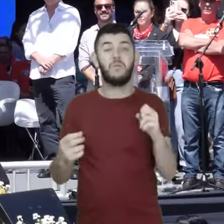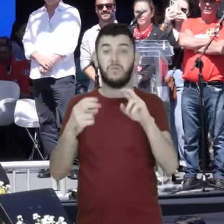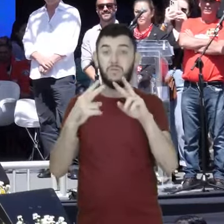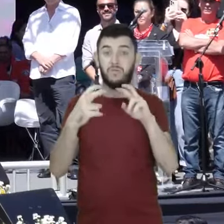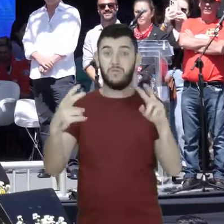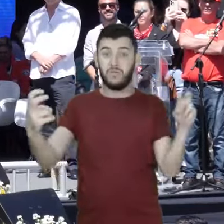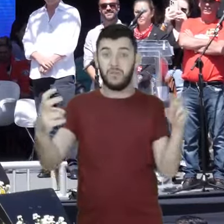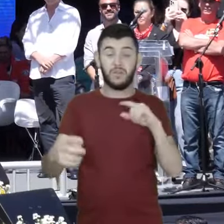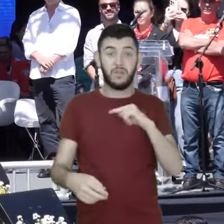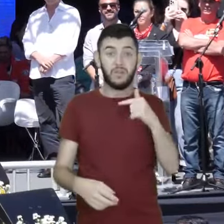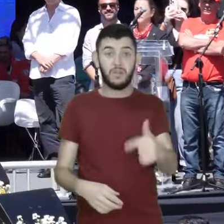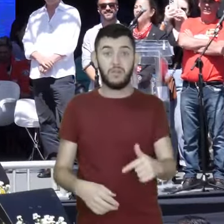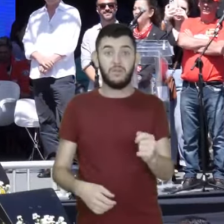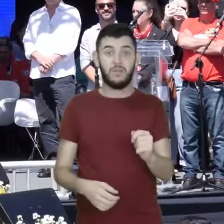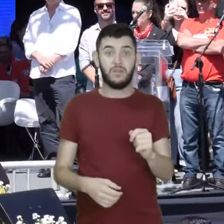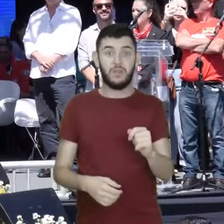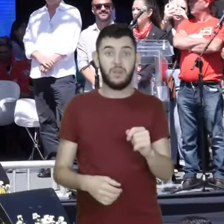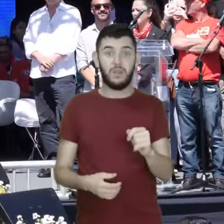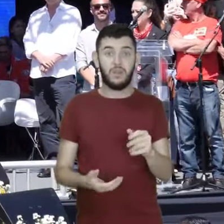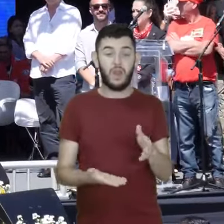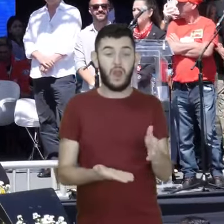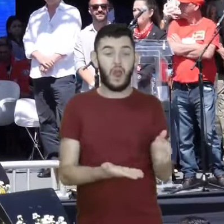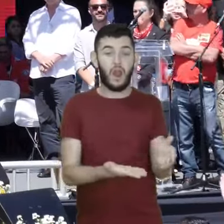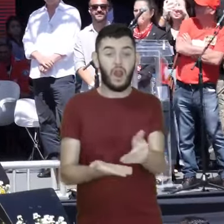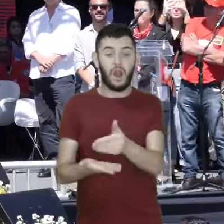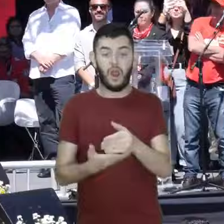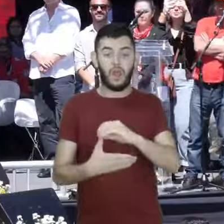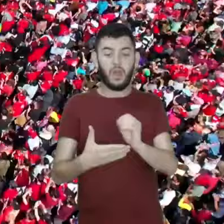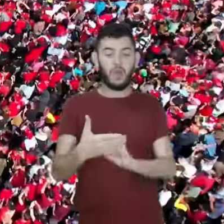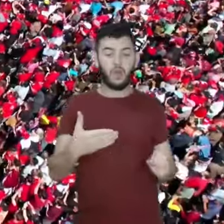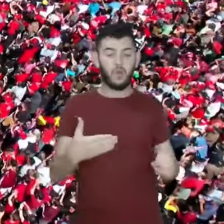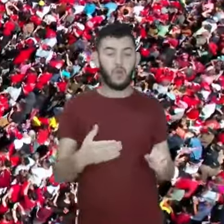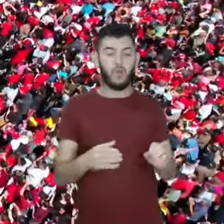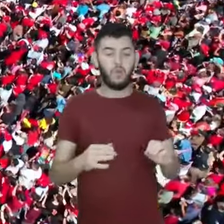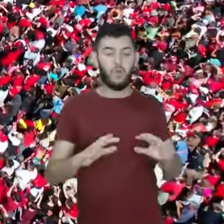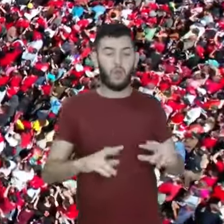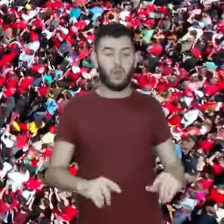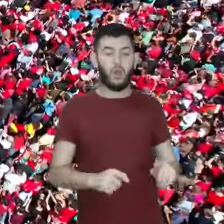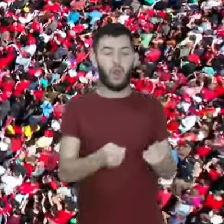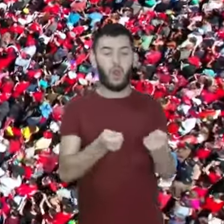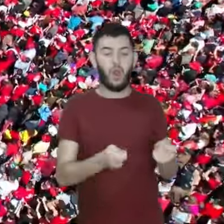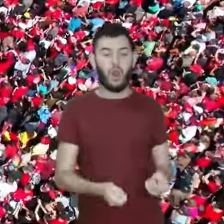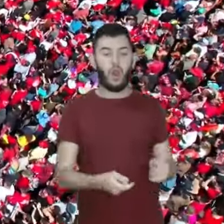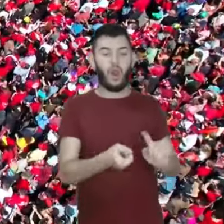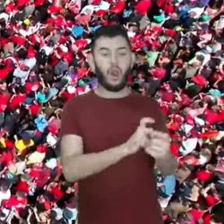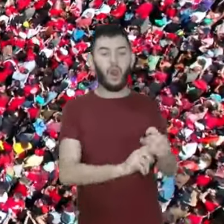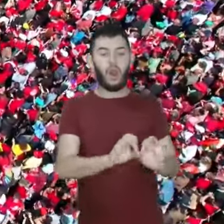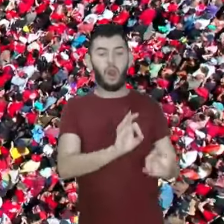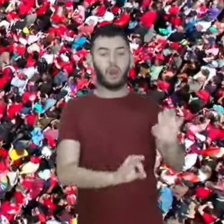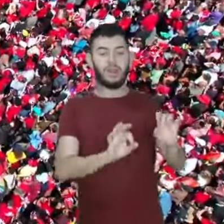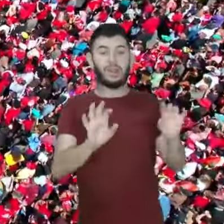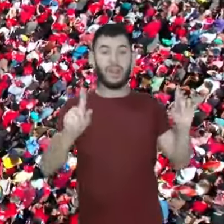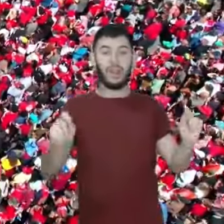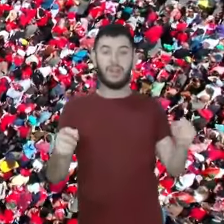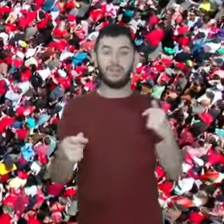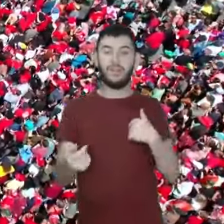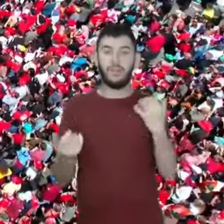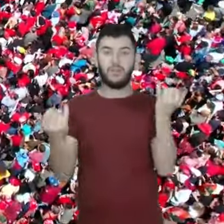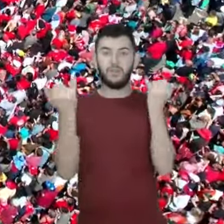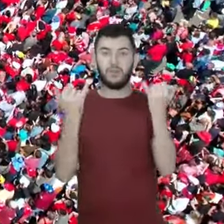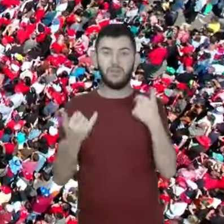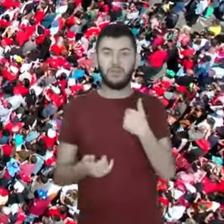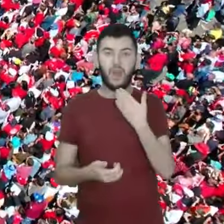coleta de esgoto e tratamento de esgoto. Aí, quando você fica sabendo que nessas